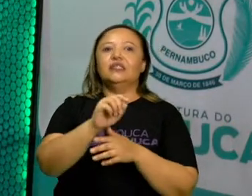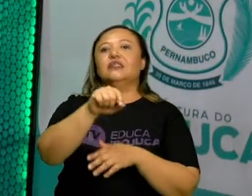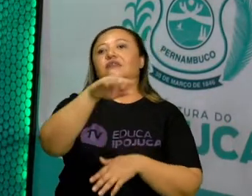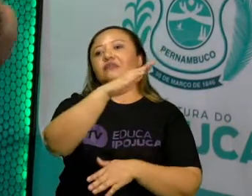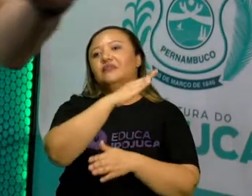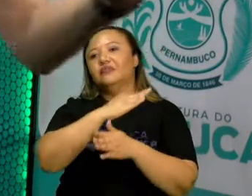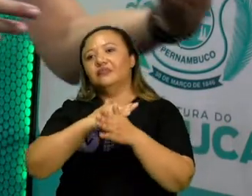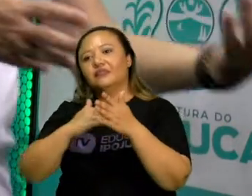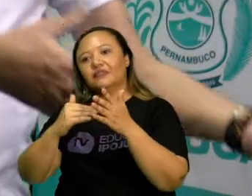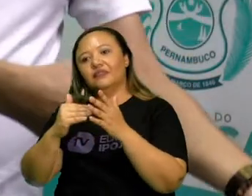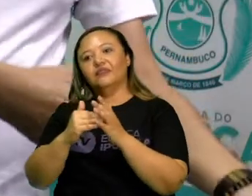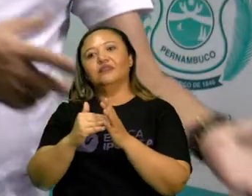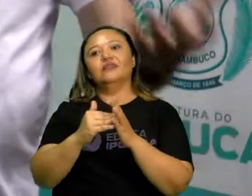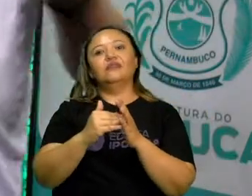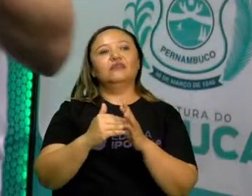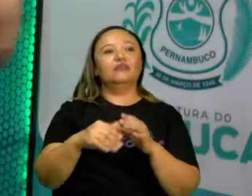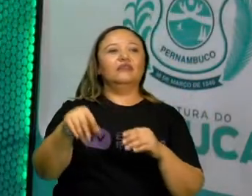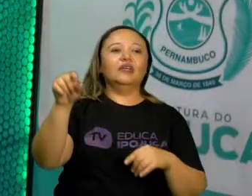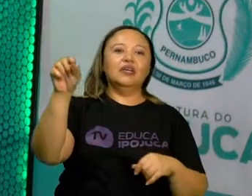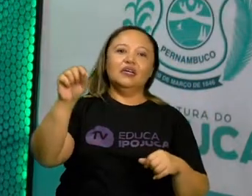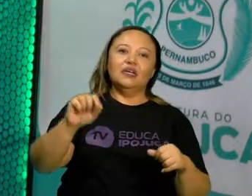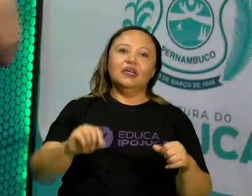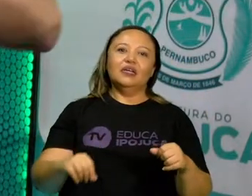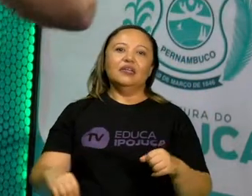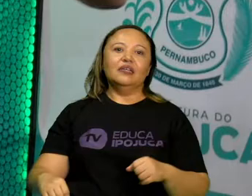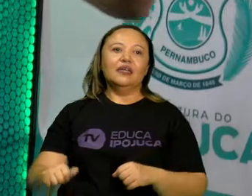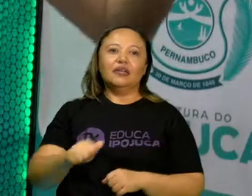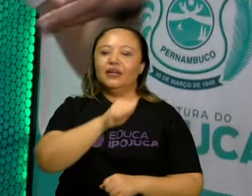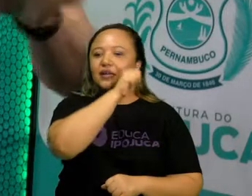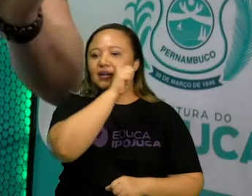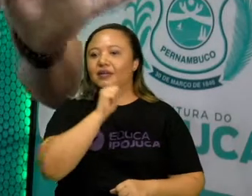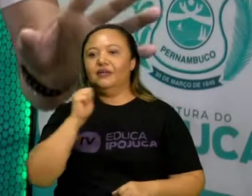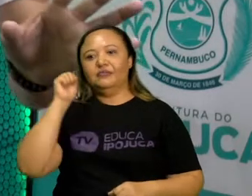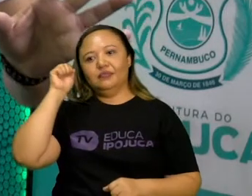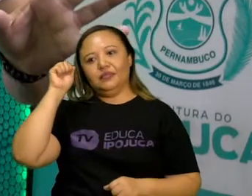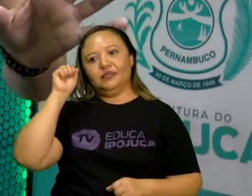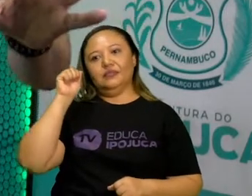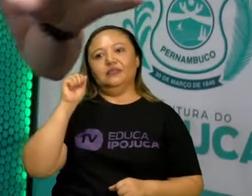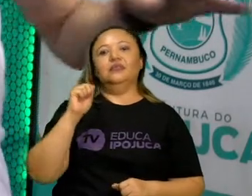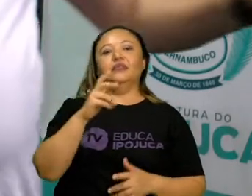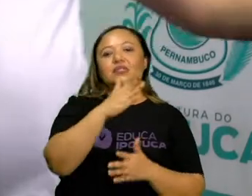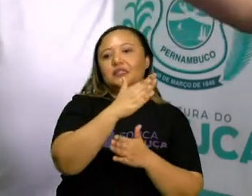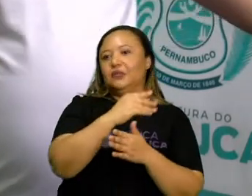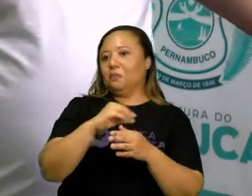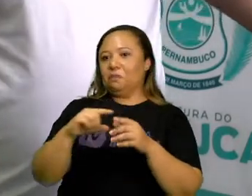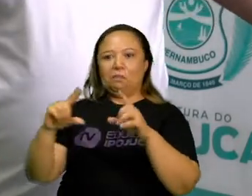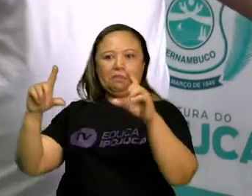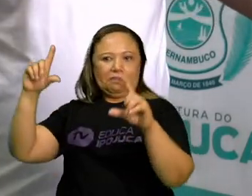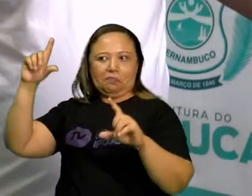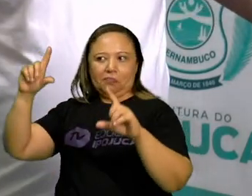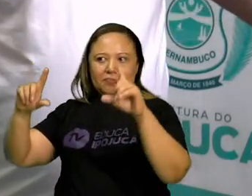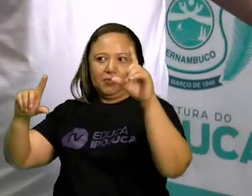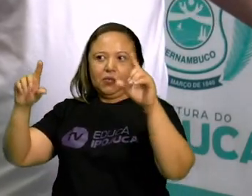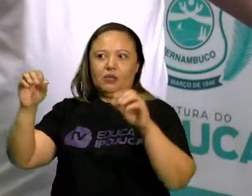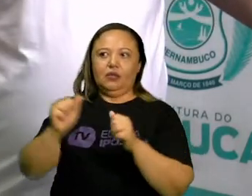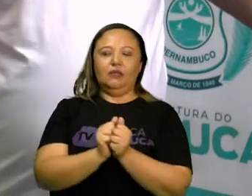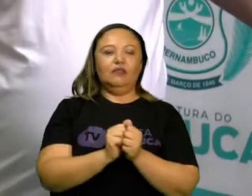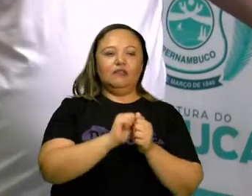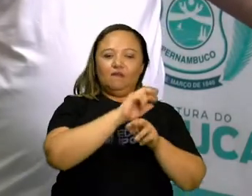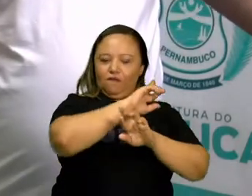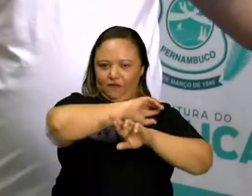estrimem tipo Netflix Amazon e outras eo então a distribuição